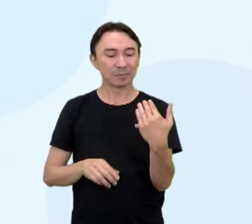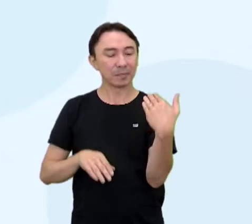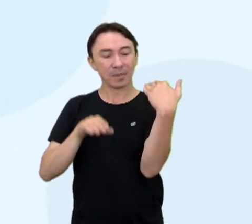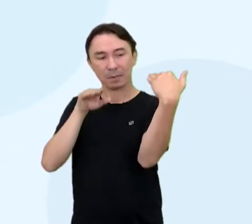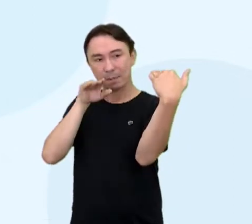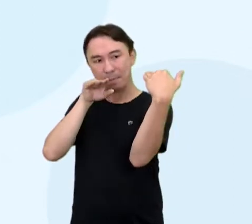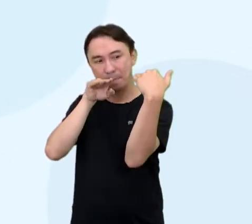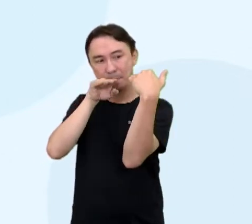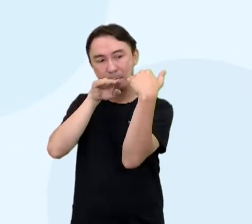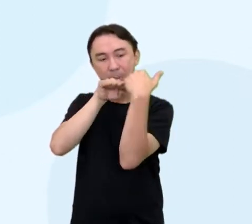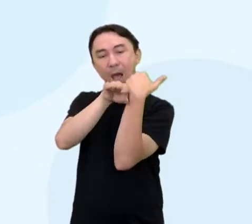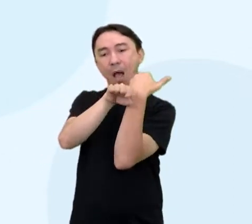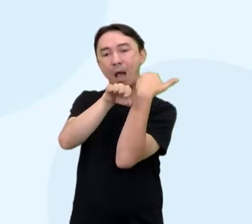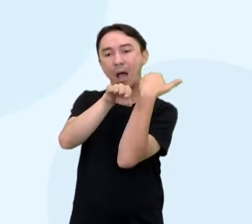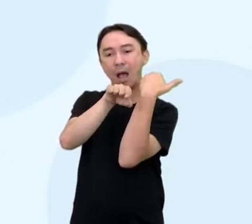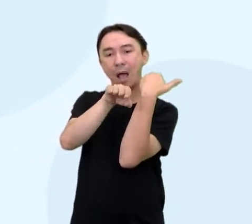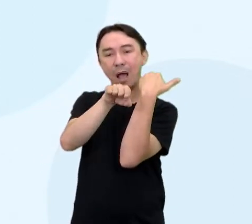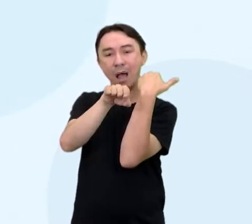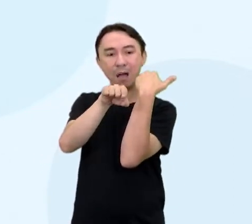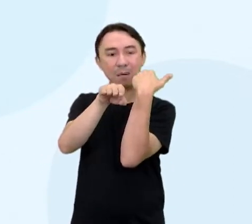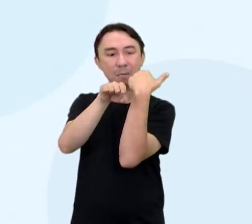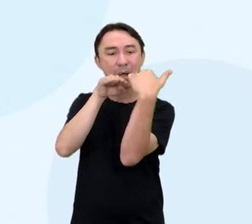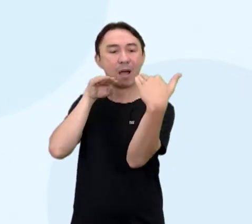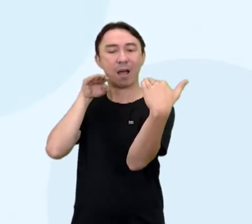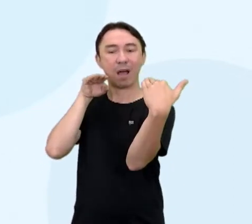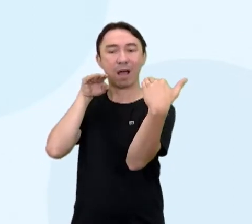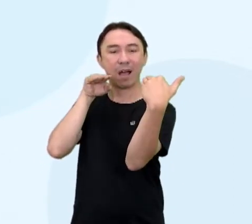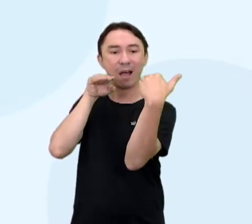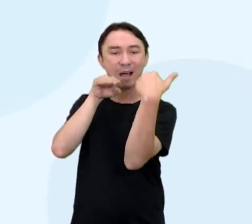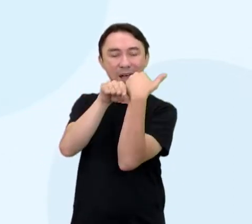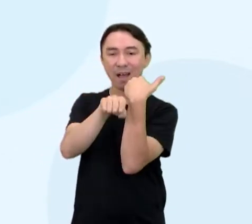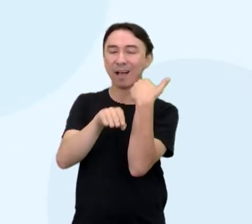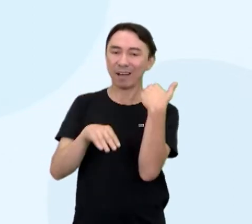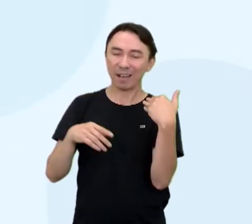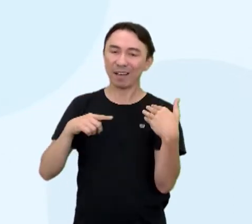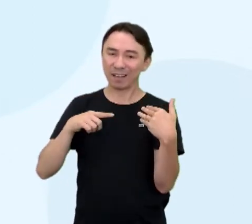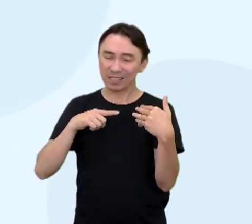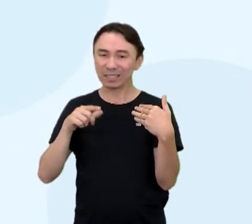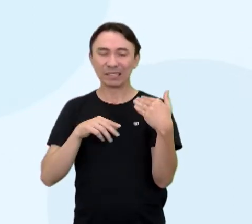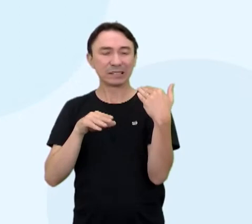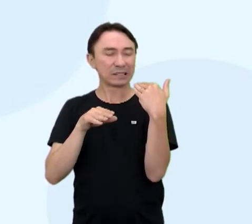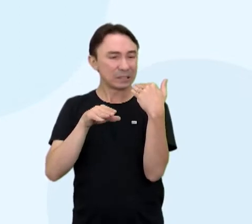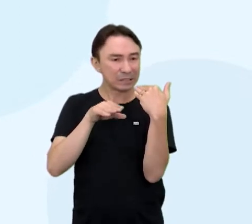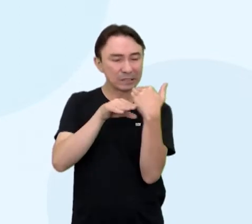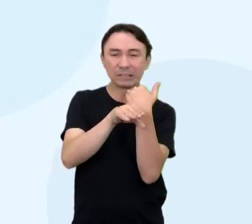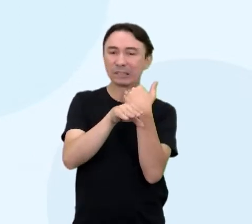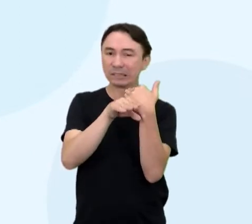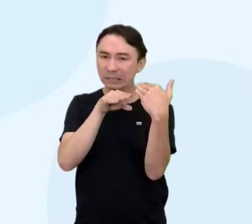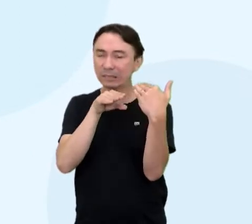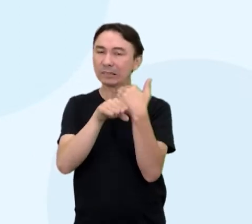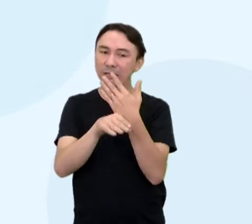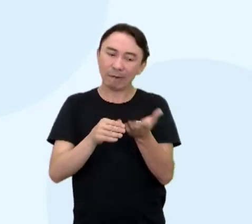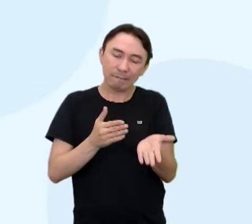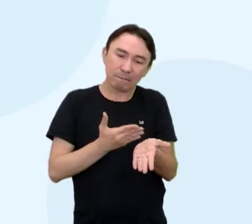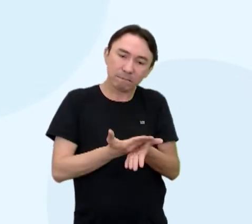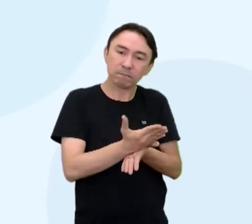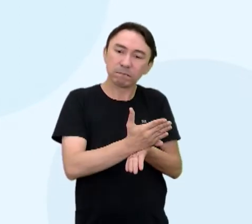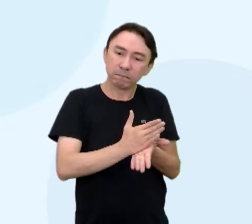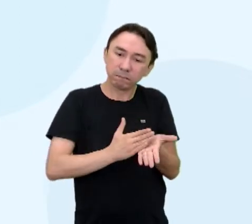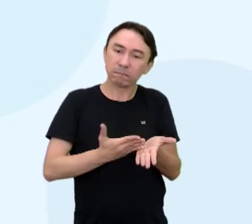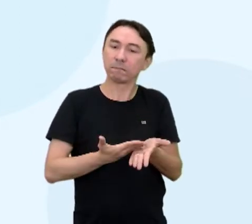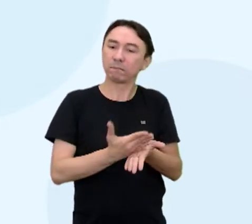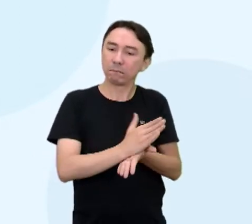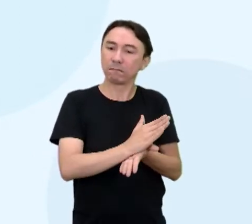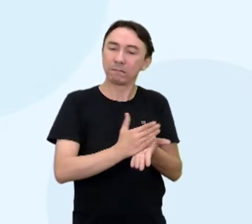Né? Então tem essa questão aí que a gente faz. Então tem muito atrito, né, entre essas duas placas aí que a gente está